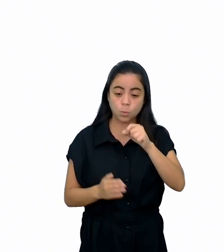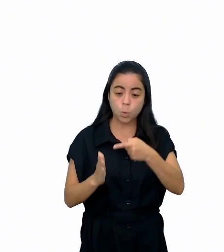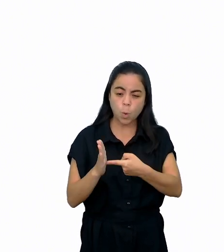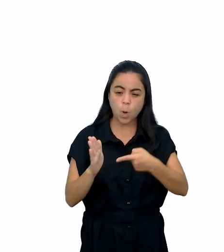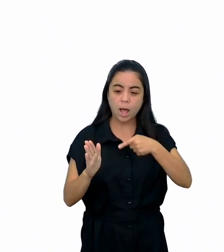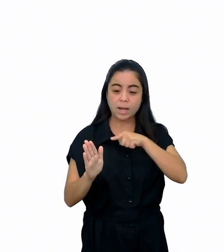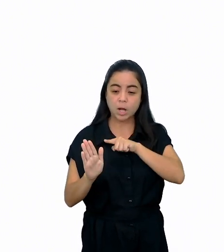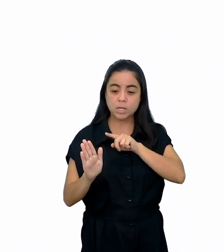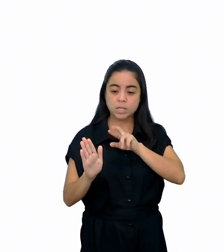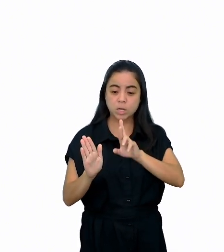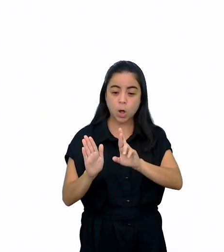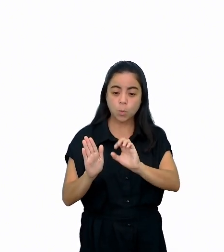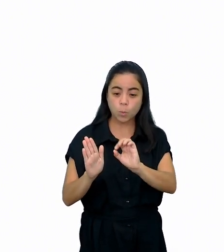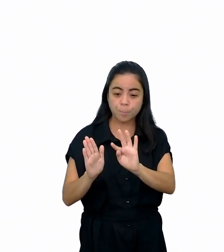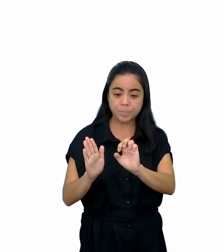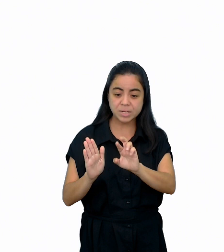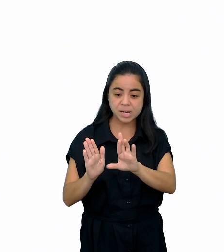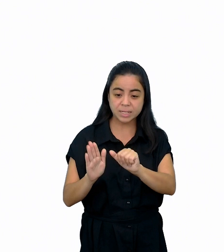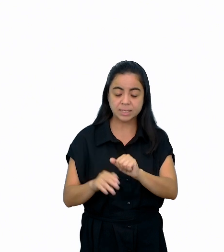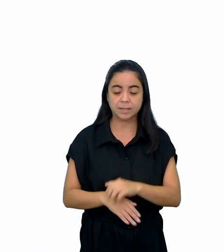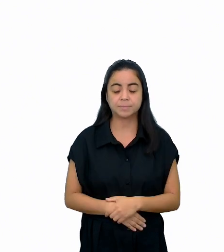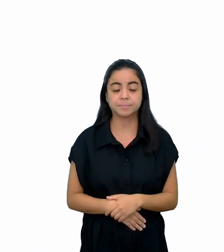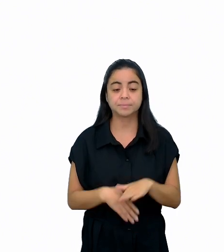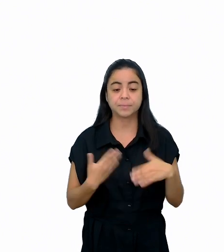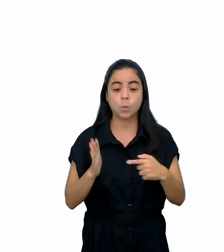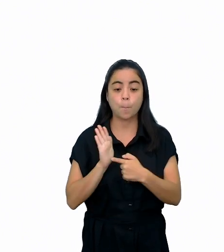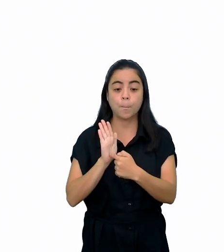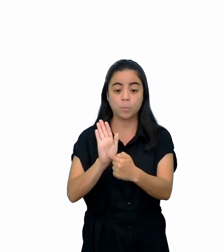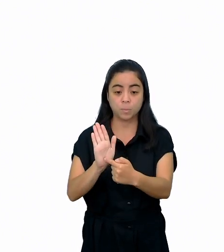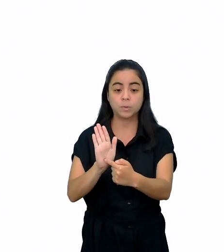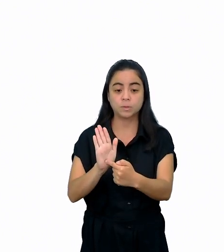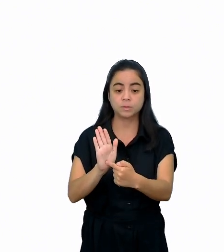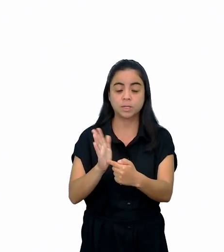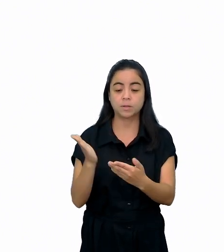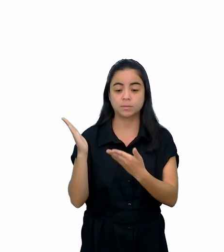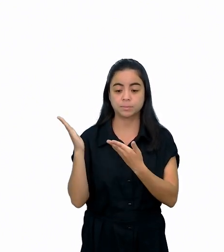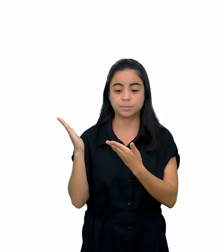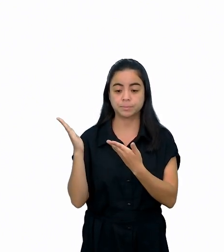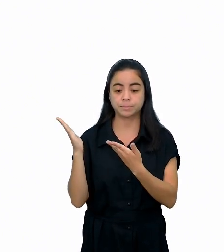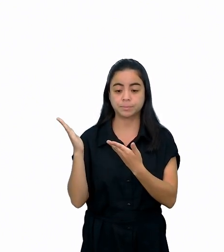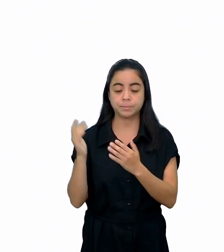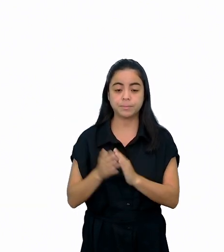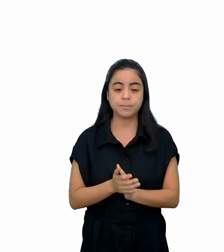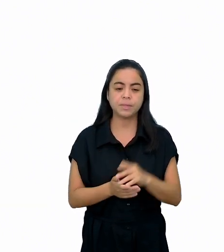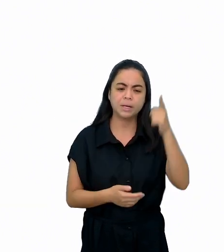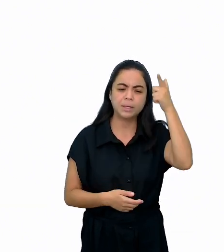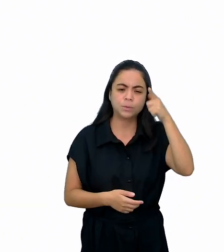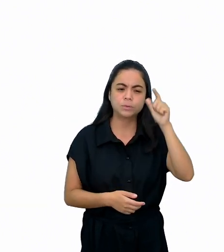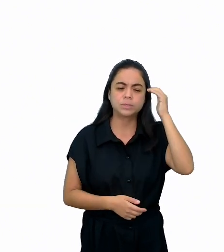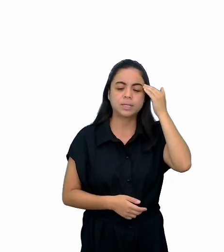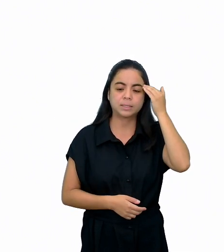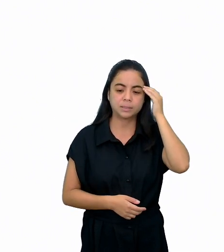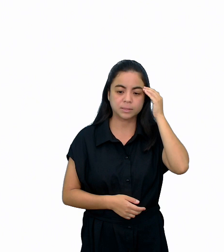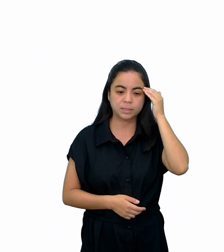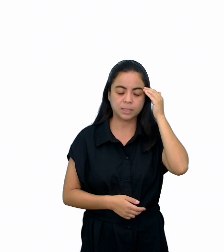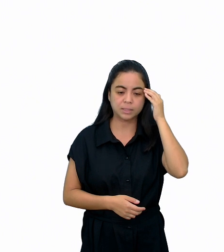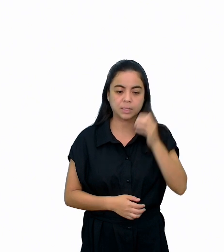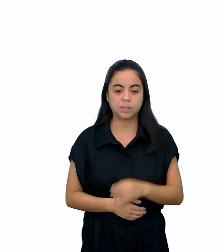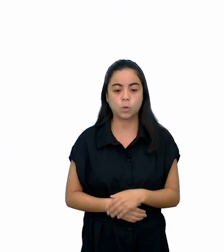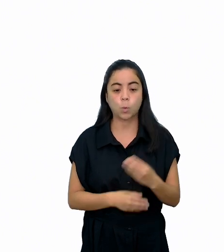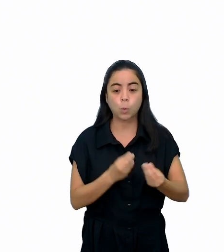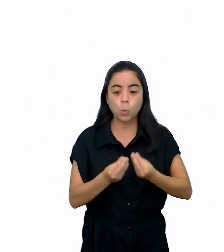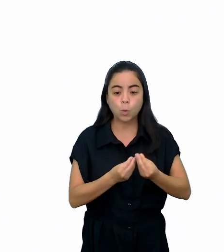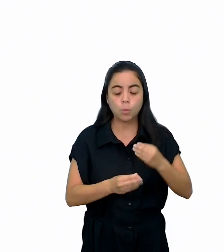de Roberto. Então, vamos revelar aí a resposta para que vocês consigam compreender quais serão